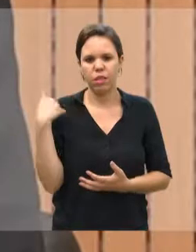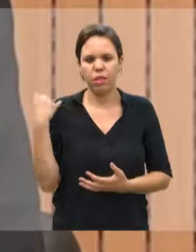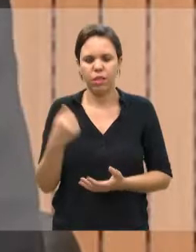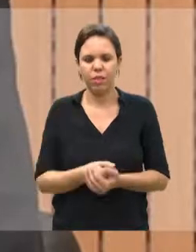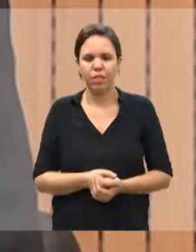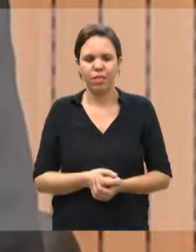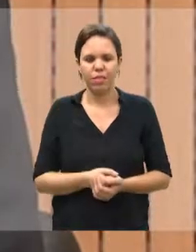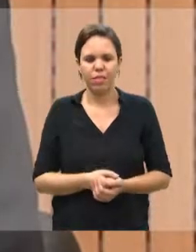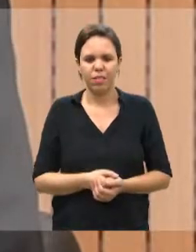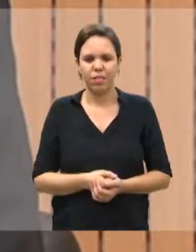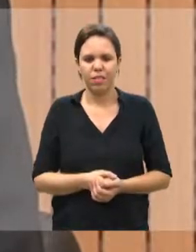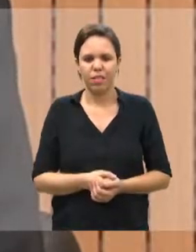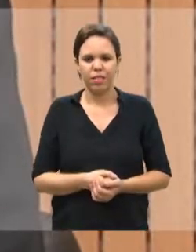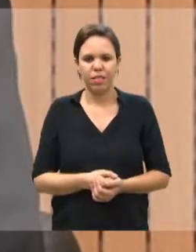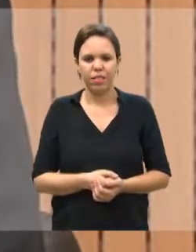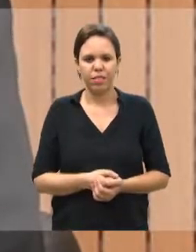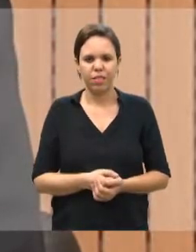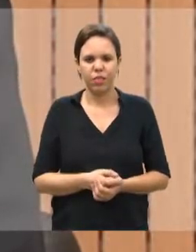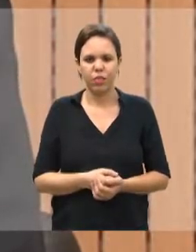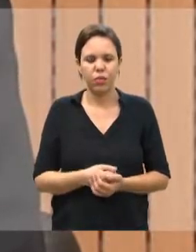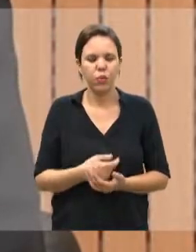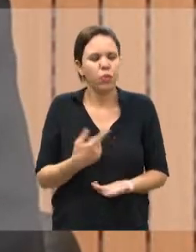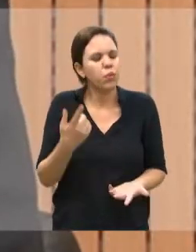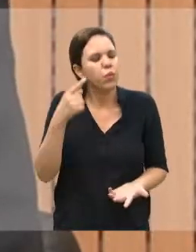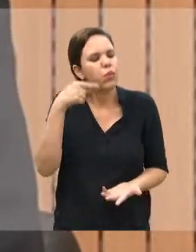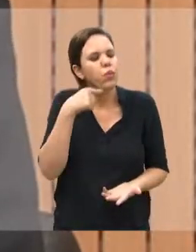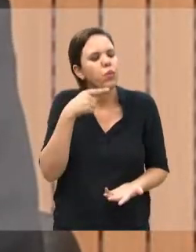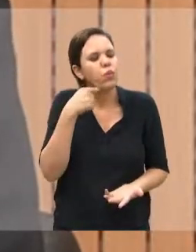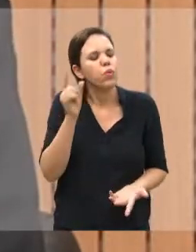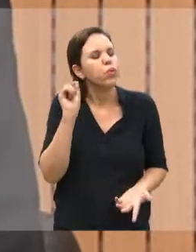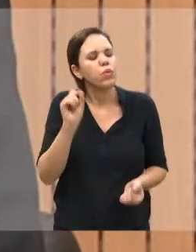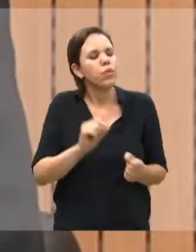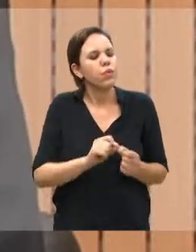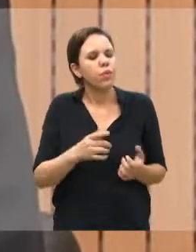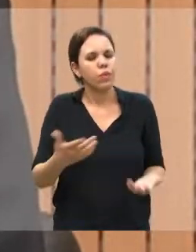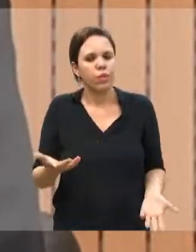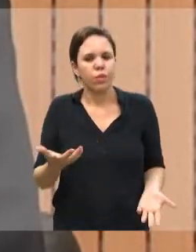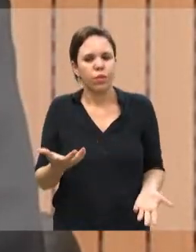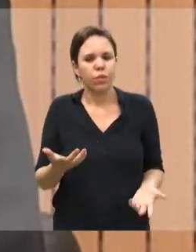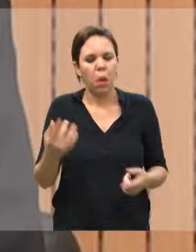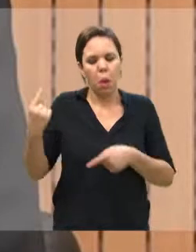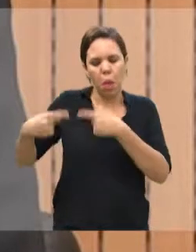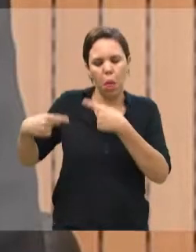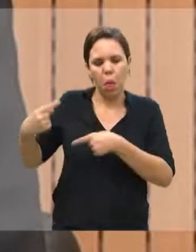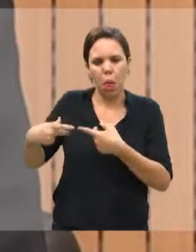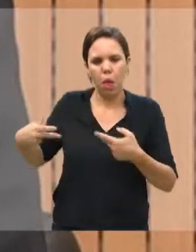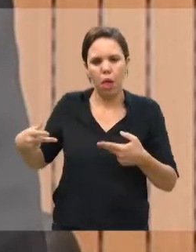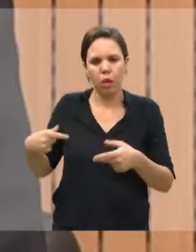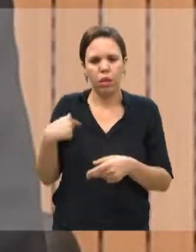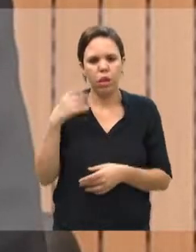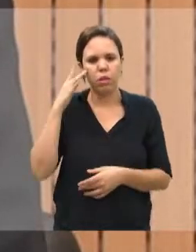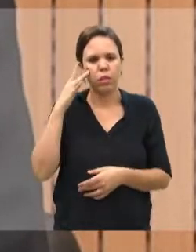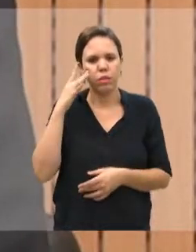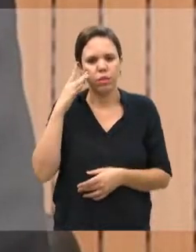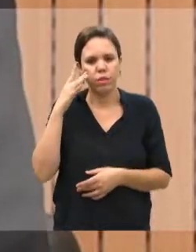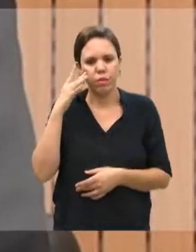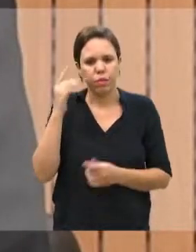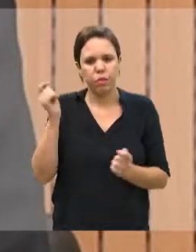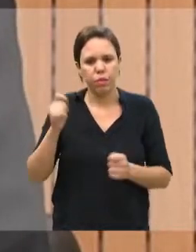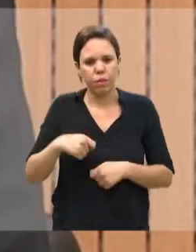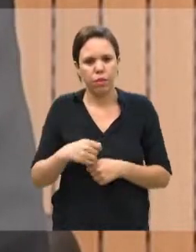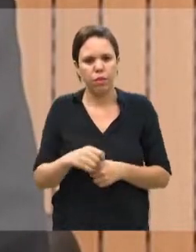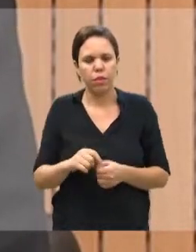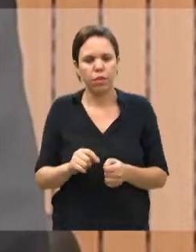né? Num questionamento que eu fiz com relação à política, né? E achei por bem que eu